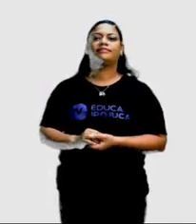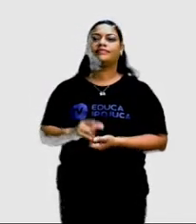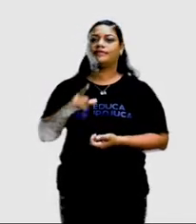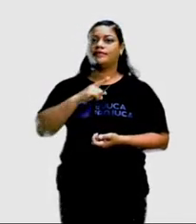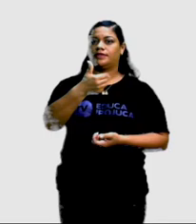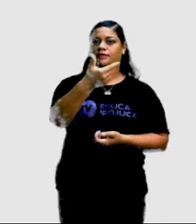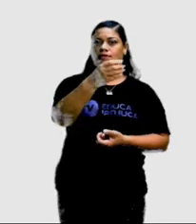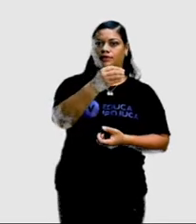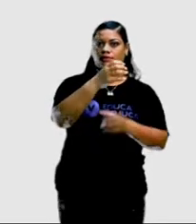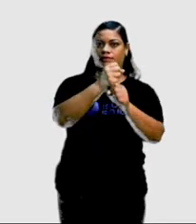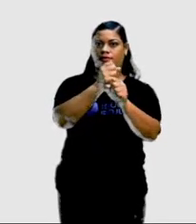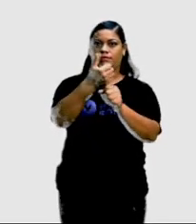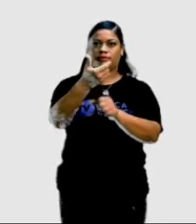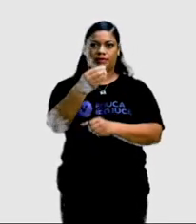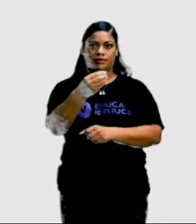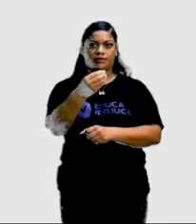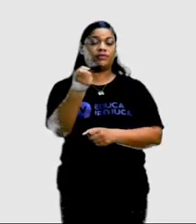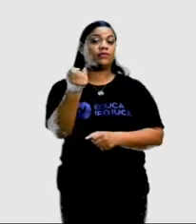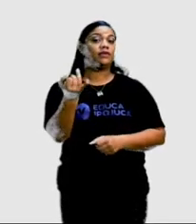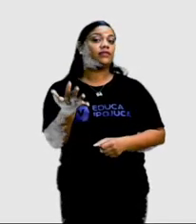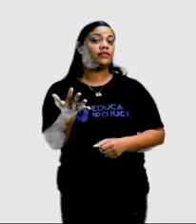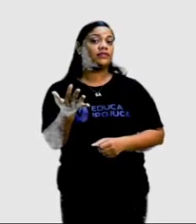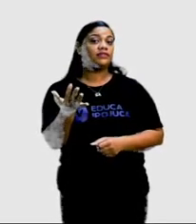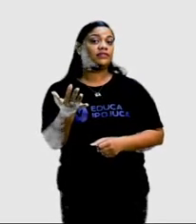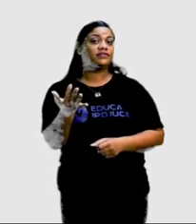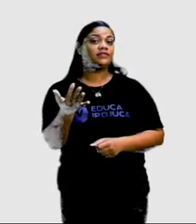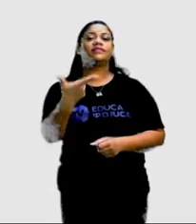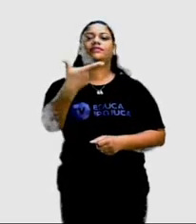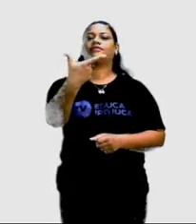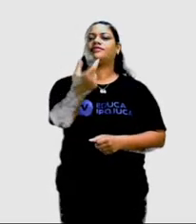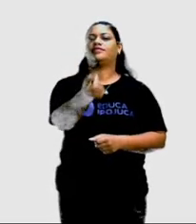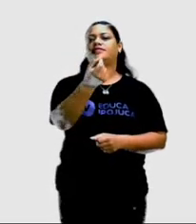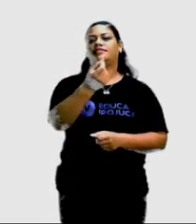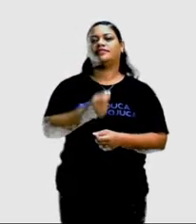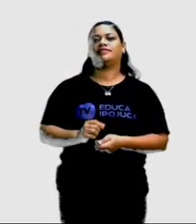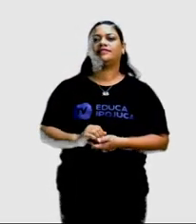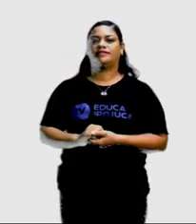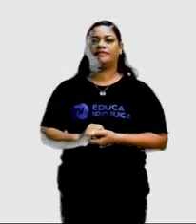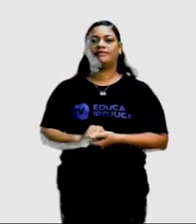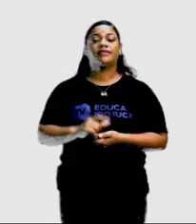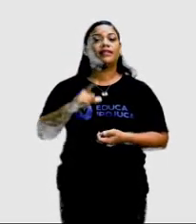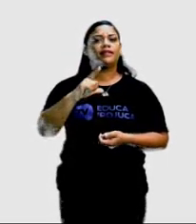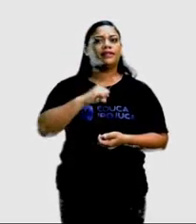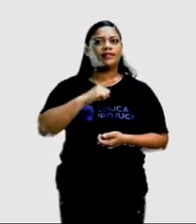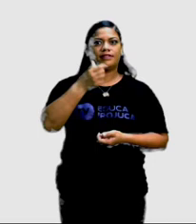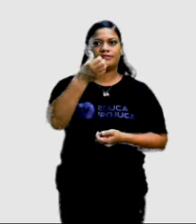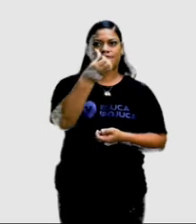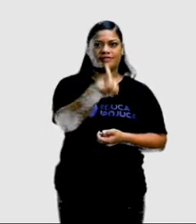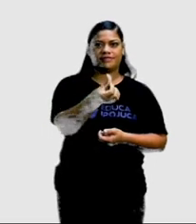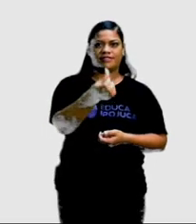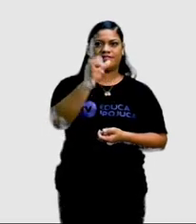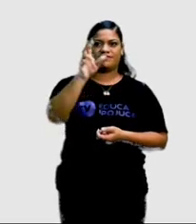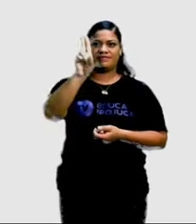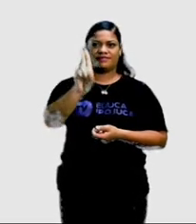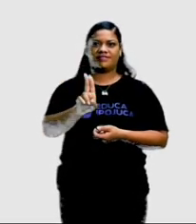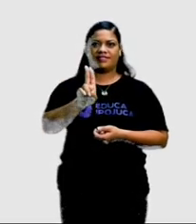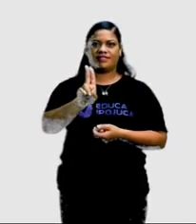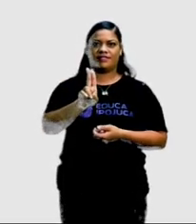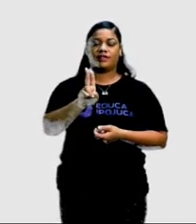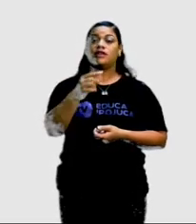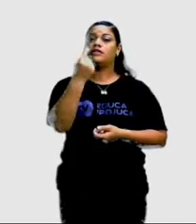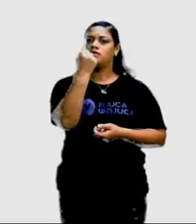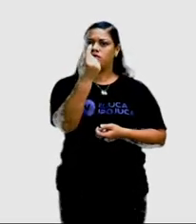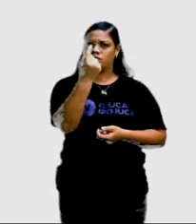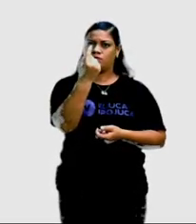Eu tenho 10 mais 10, que vai dar 20. E tenho 6 unidades. Se